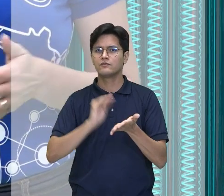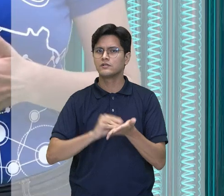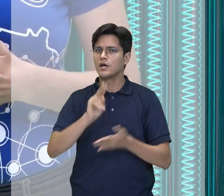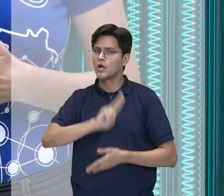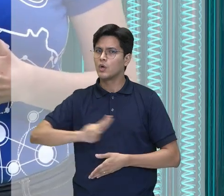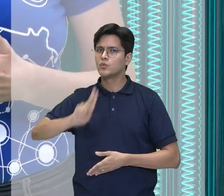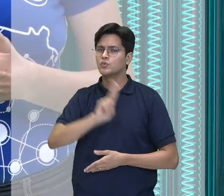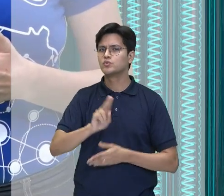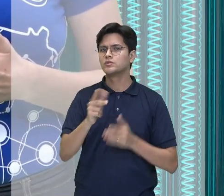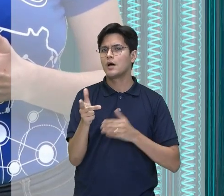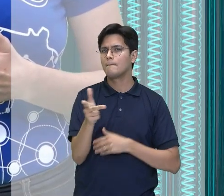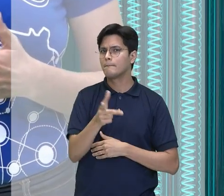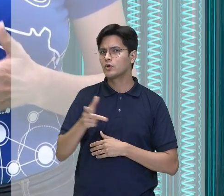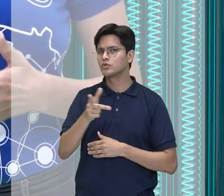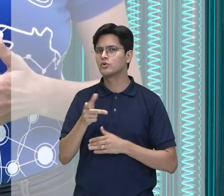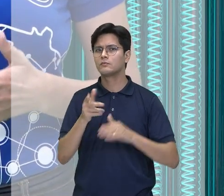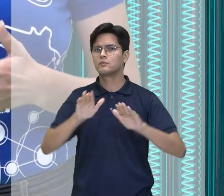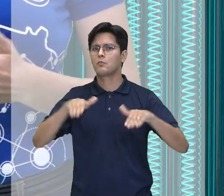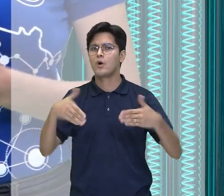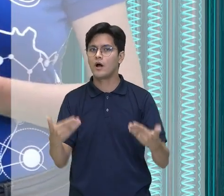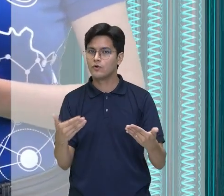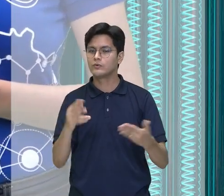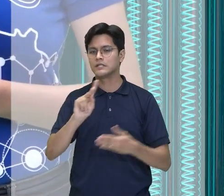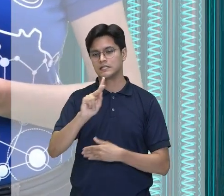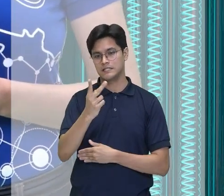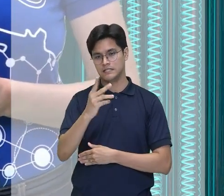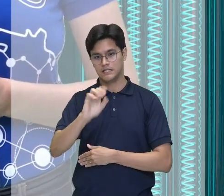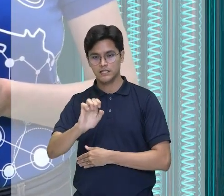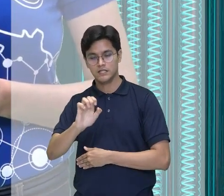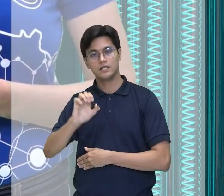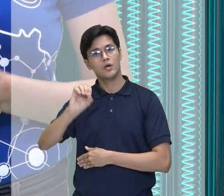he ou o him? Observe.